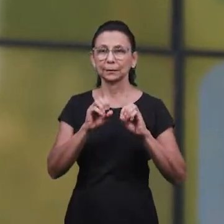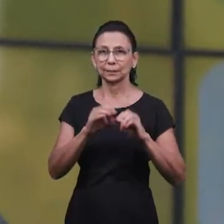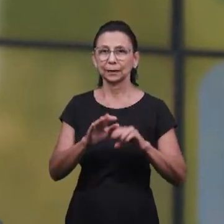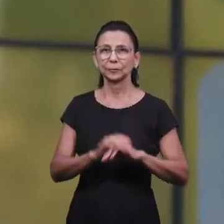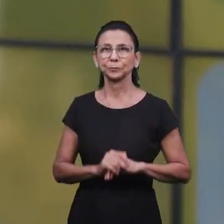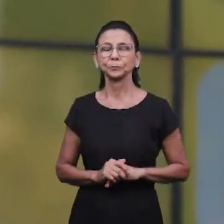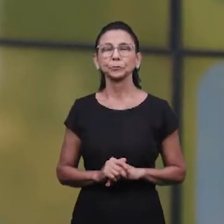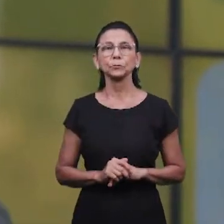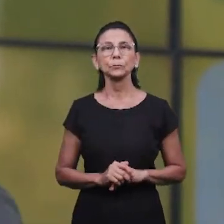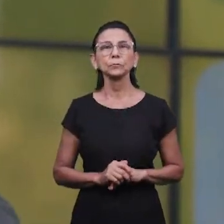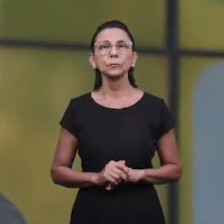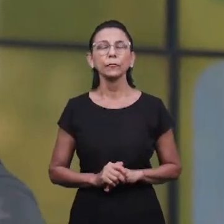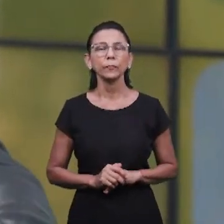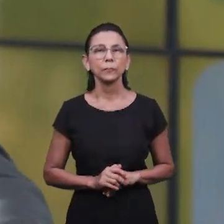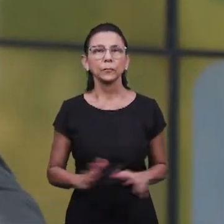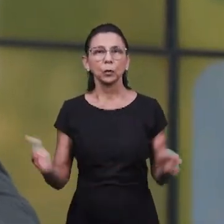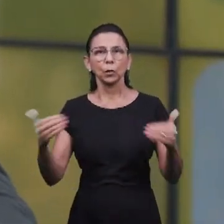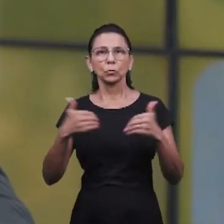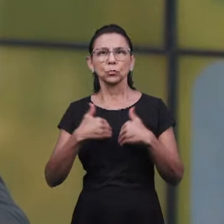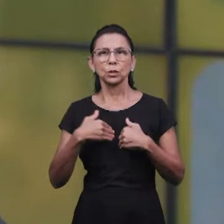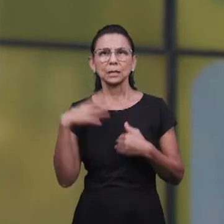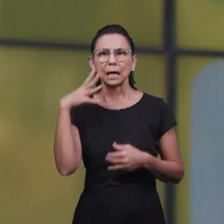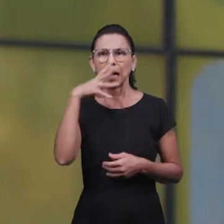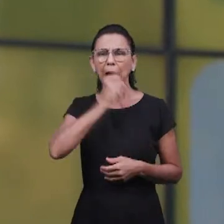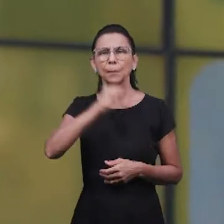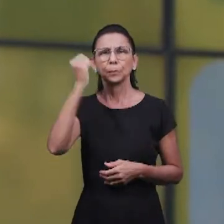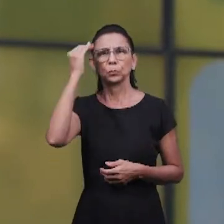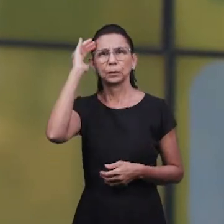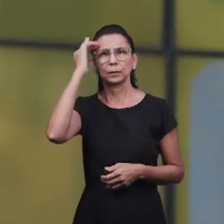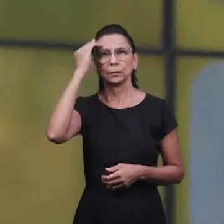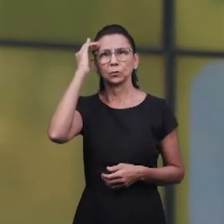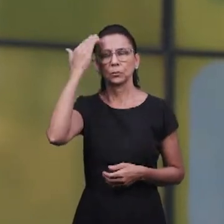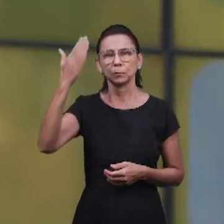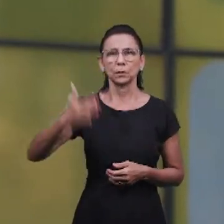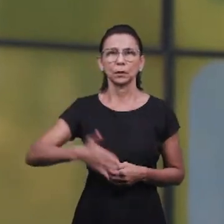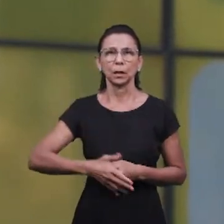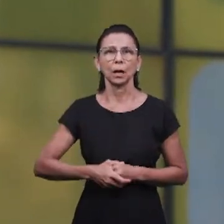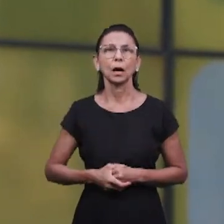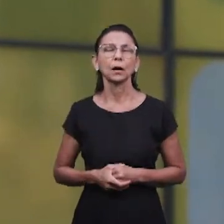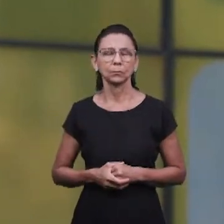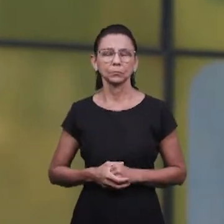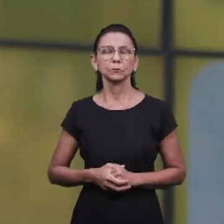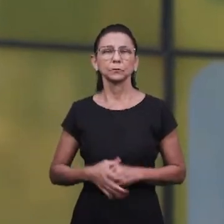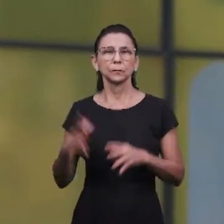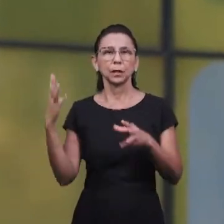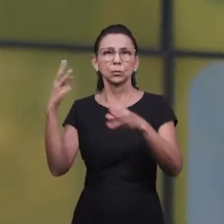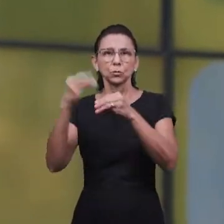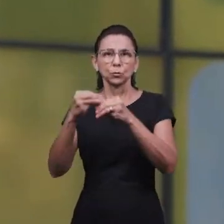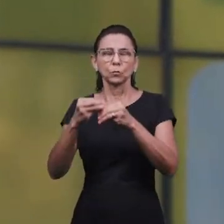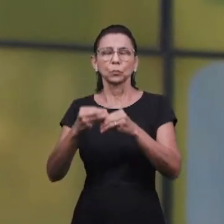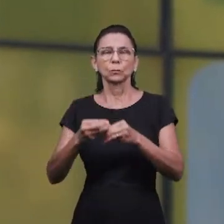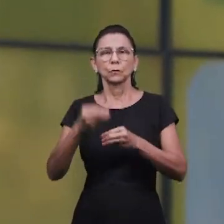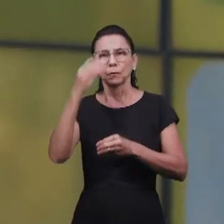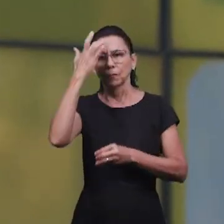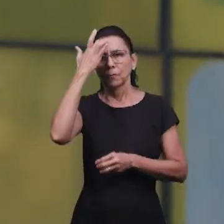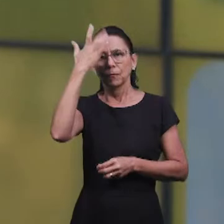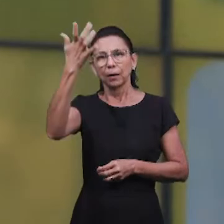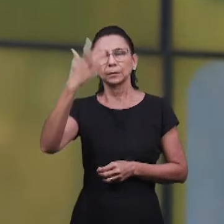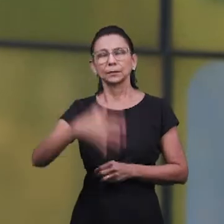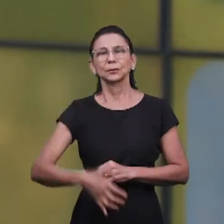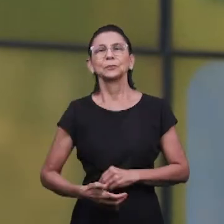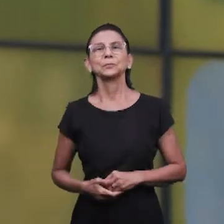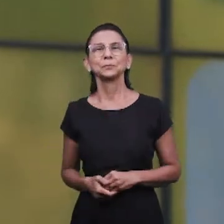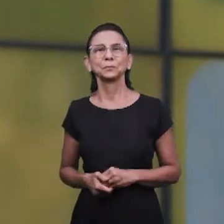o que é concreto é um entendimento mais rápido, né? Para ele é mais fácil a compreensão. Então, esse é